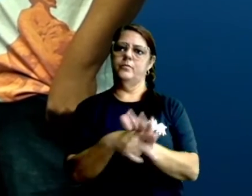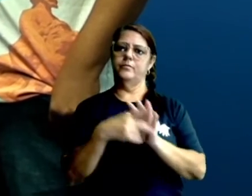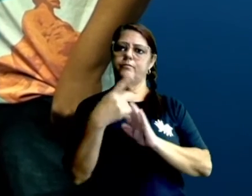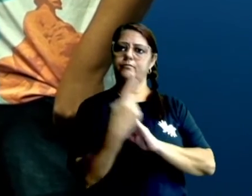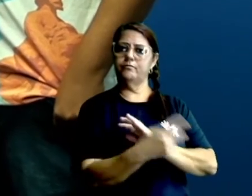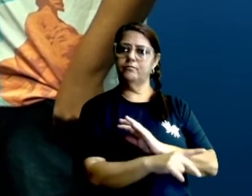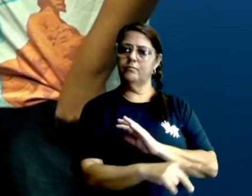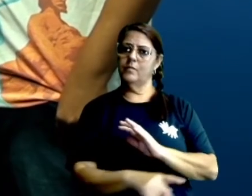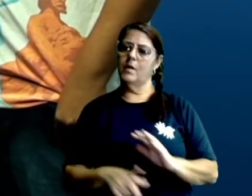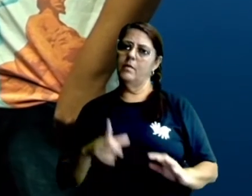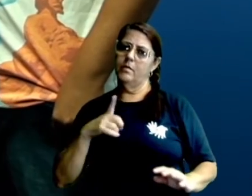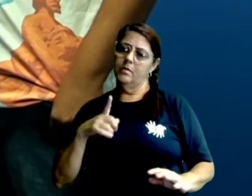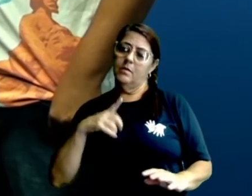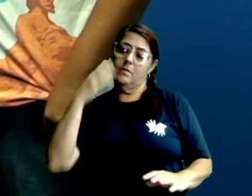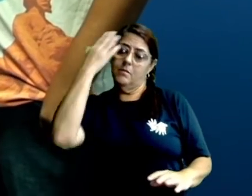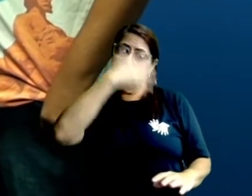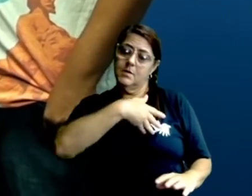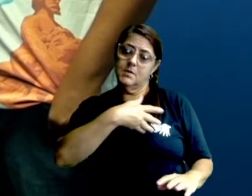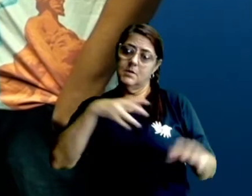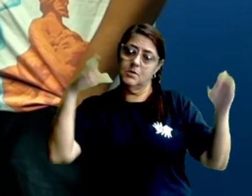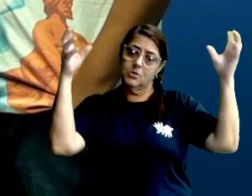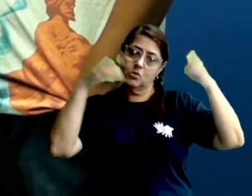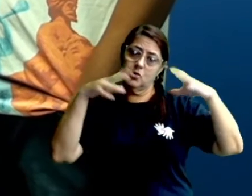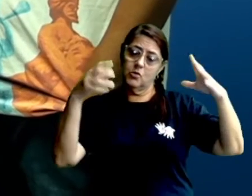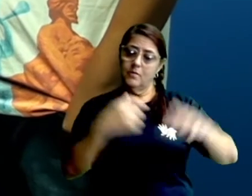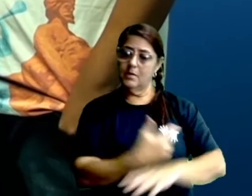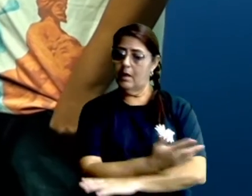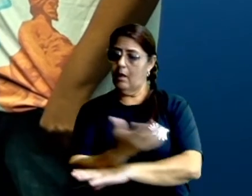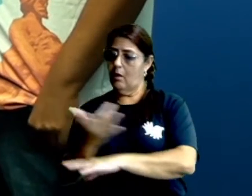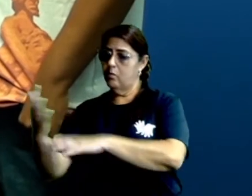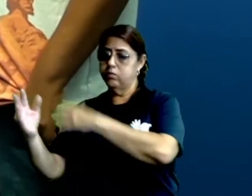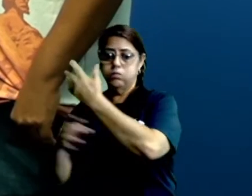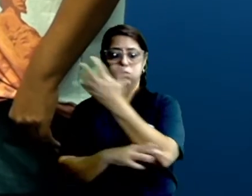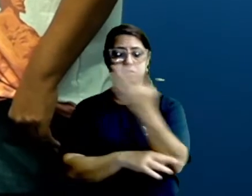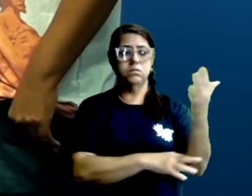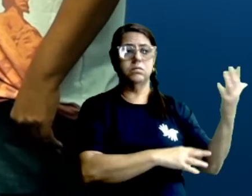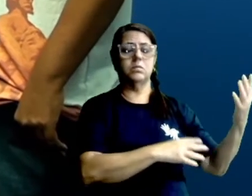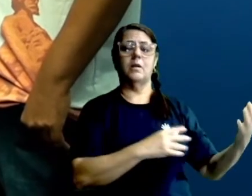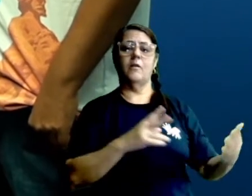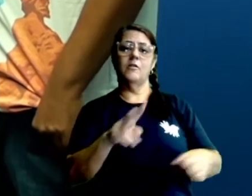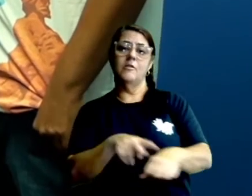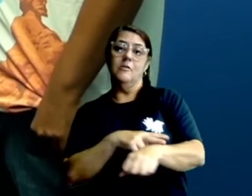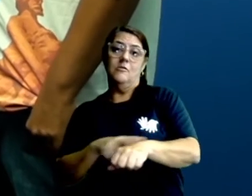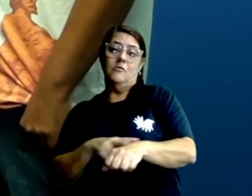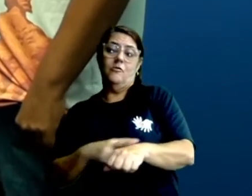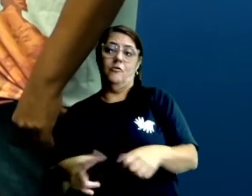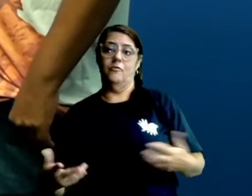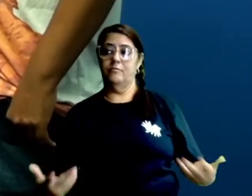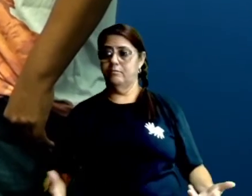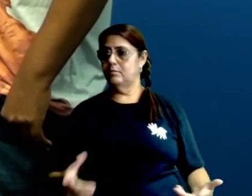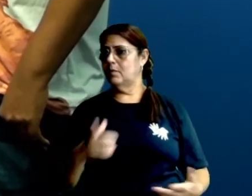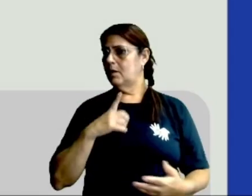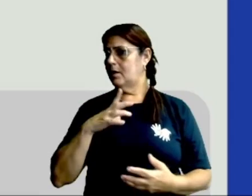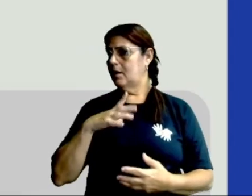de chuva, há a presença de uma vegetação muito rica, né? Aí na parte 2, no